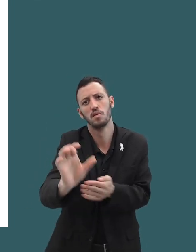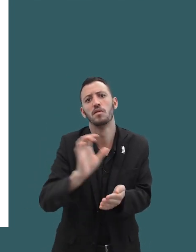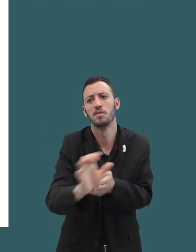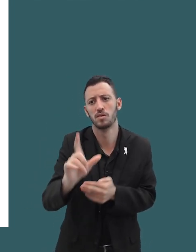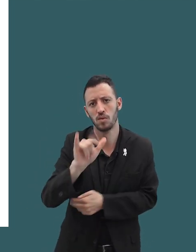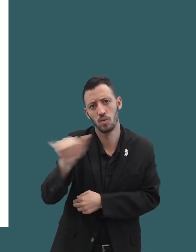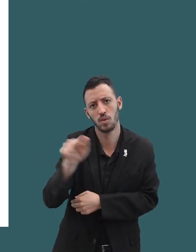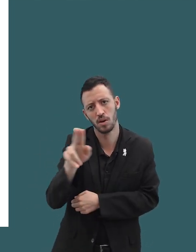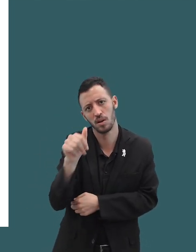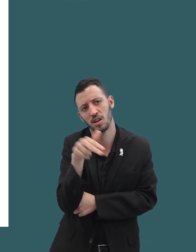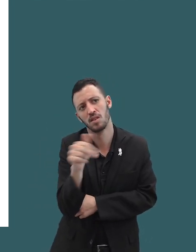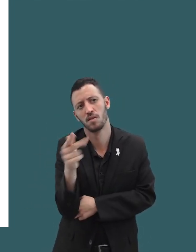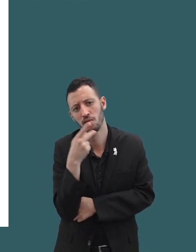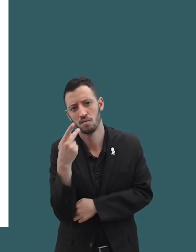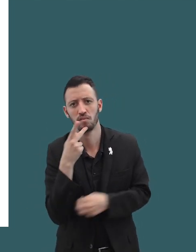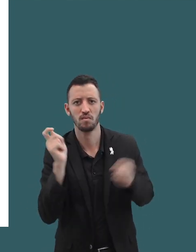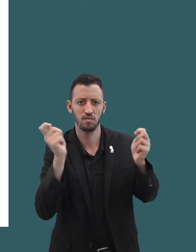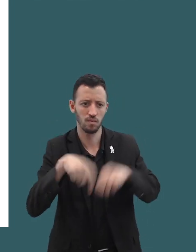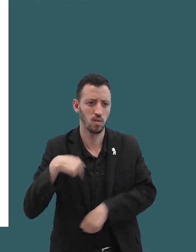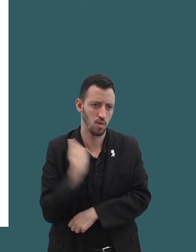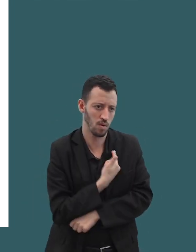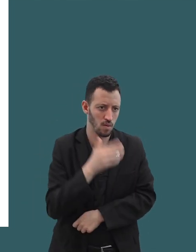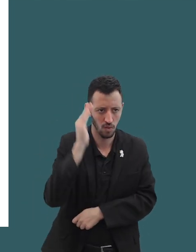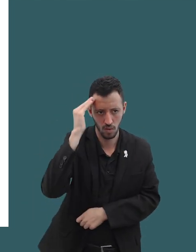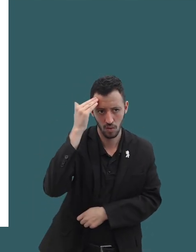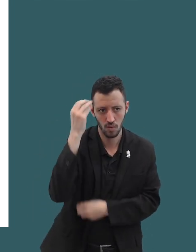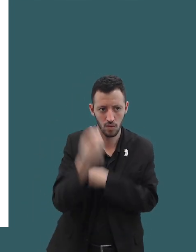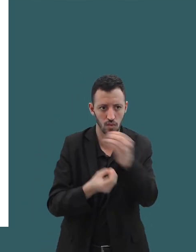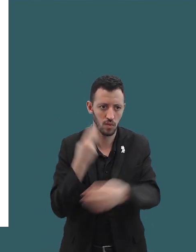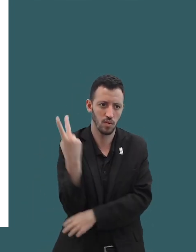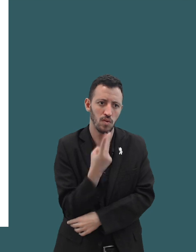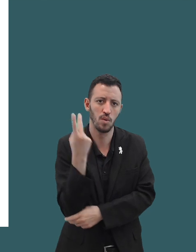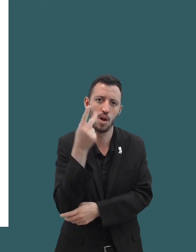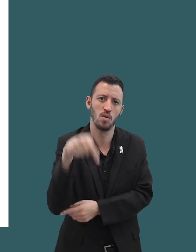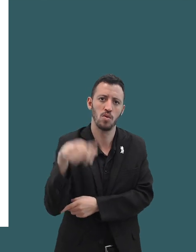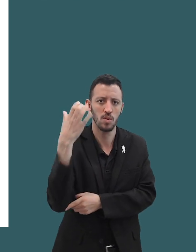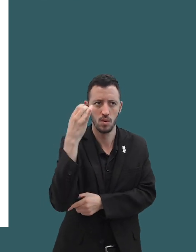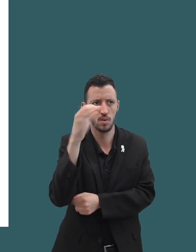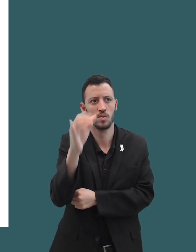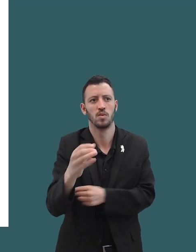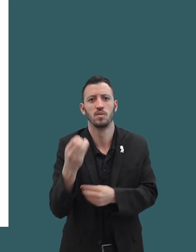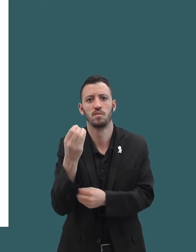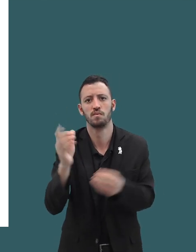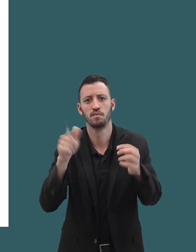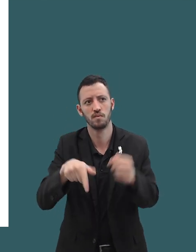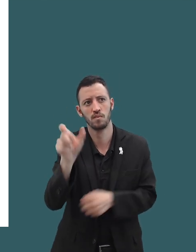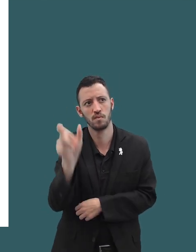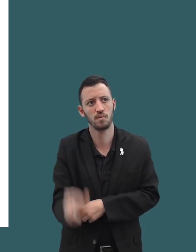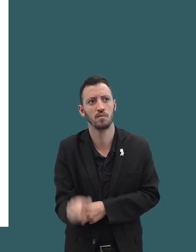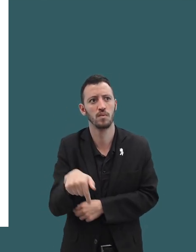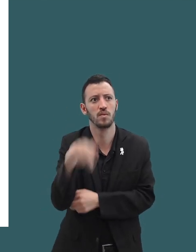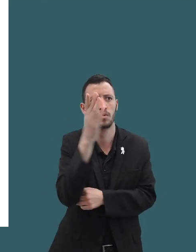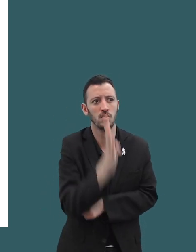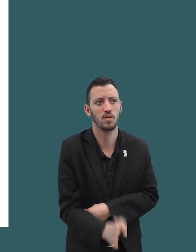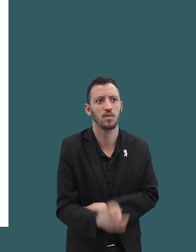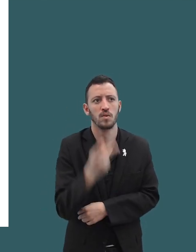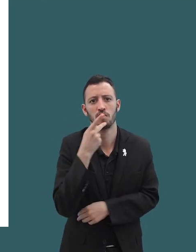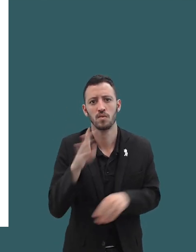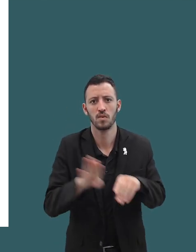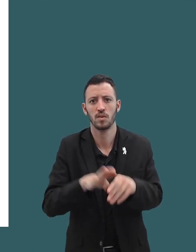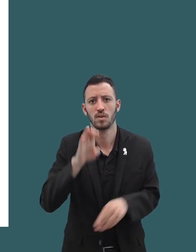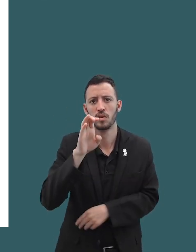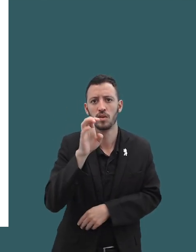falou. Mas a questão é, nós compreendemos o valor da ciência? O físico brasileiro José Leite